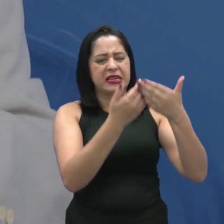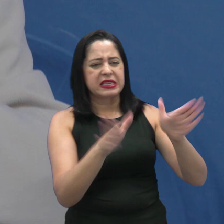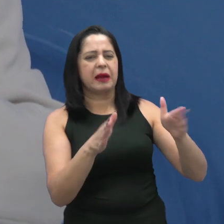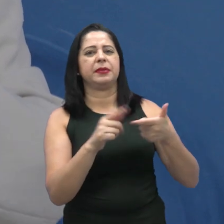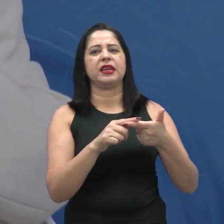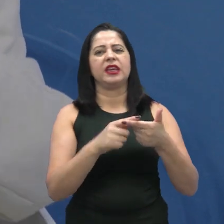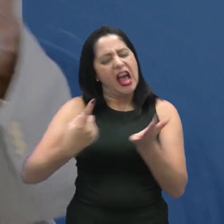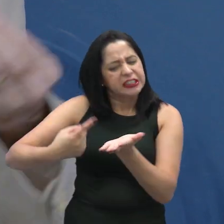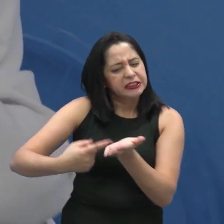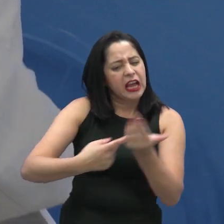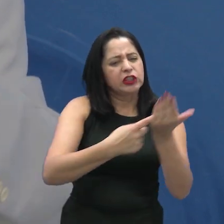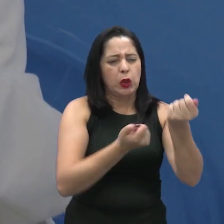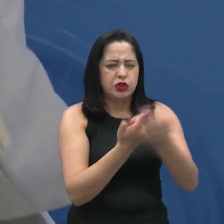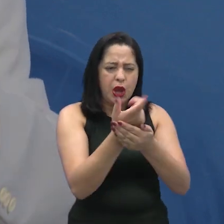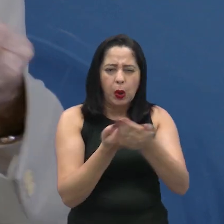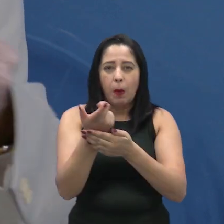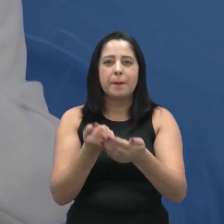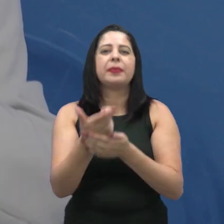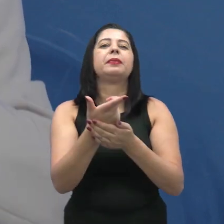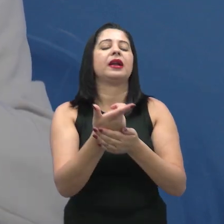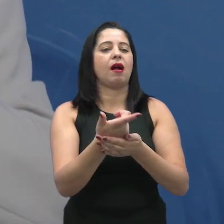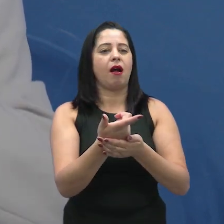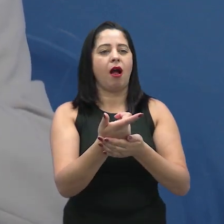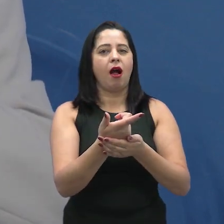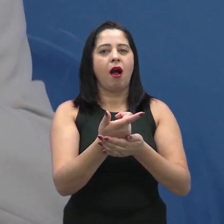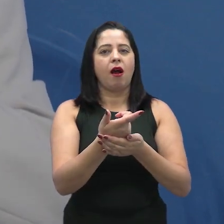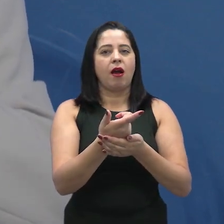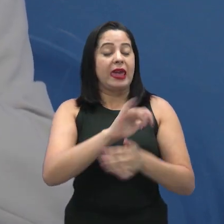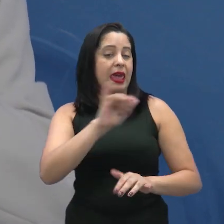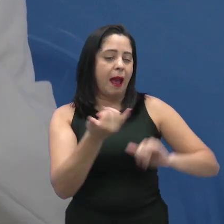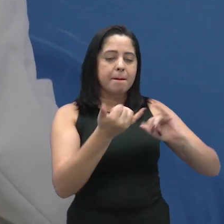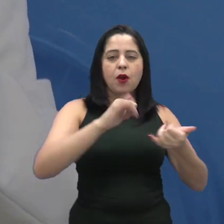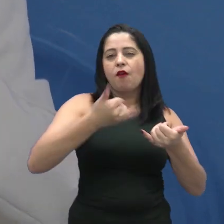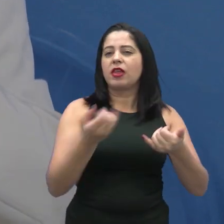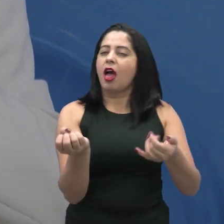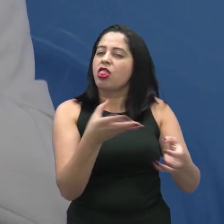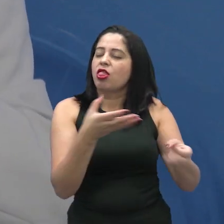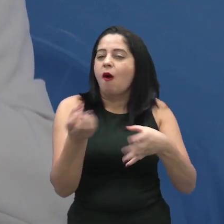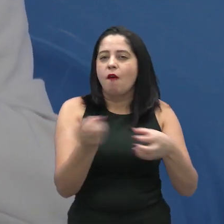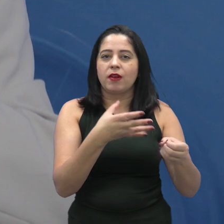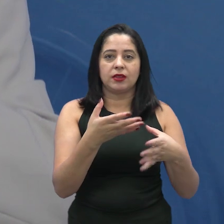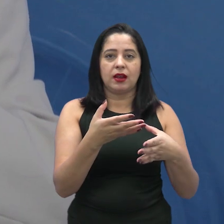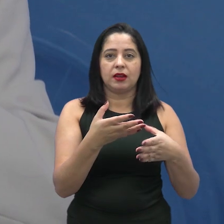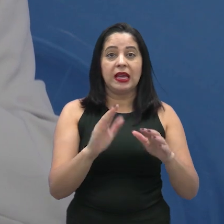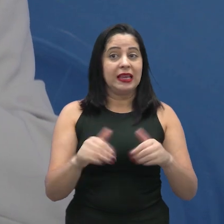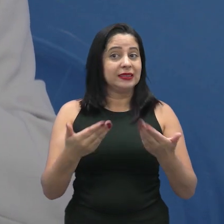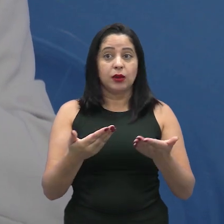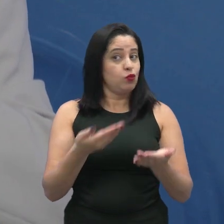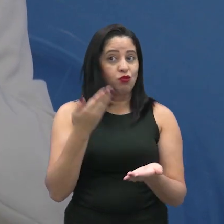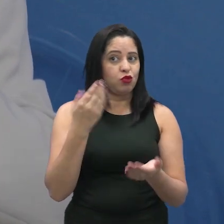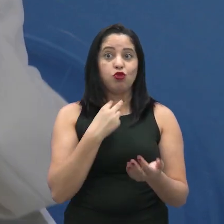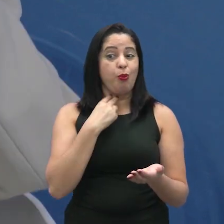tecnologias, pelas novidades que eu estou tendo na economia global. Né? Isso nós não podemos perder essa conexão,